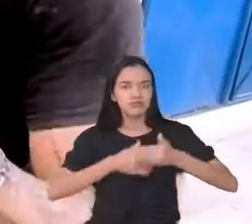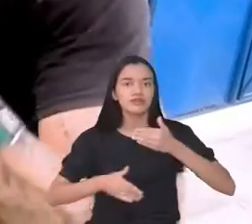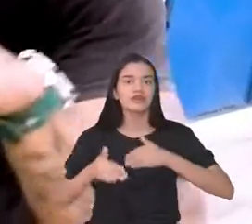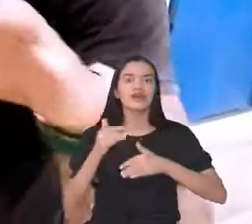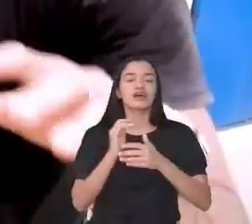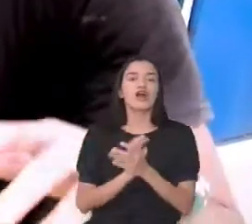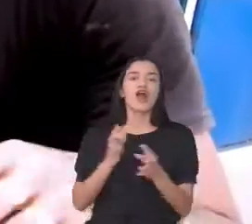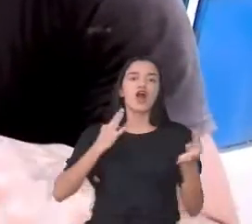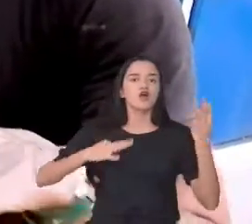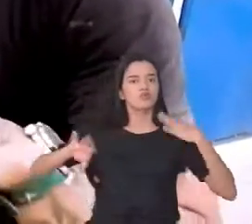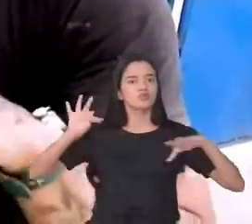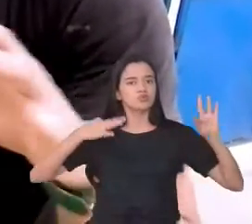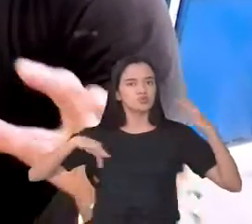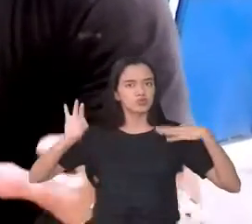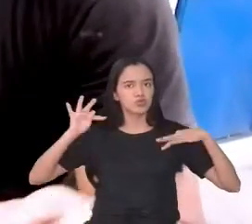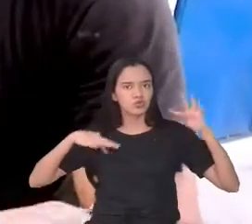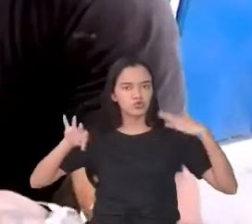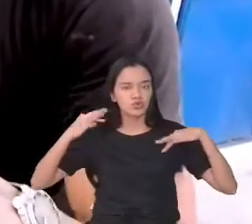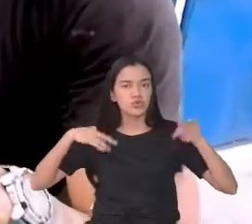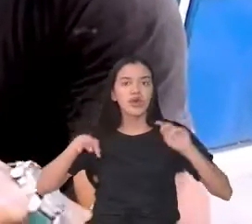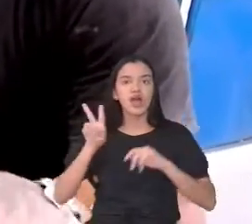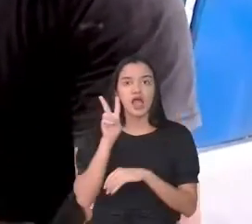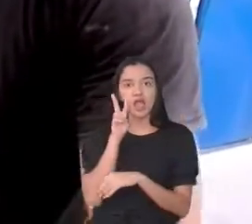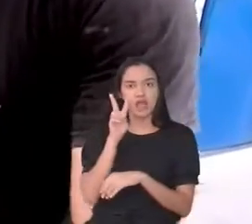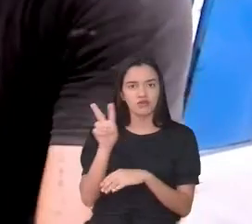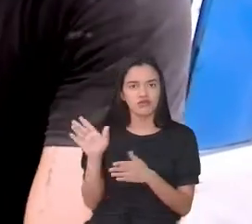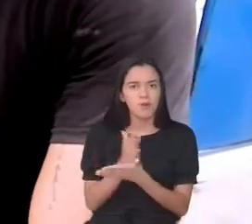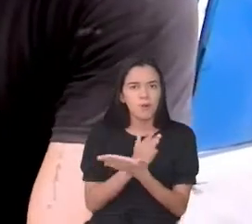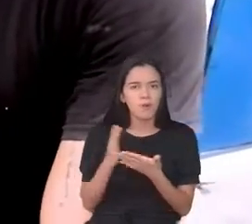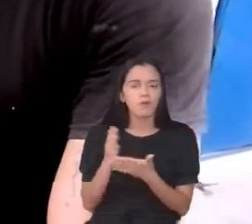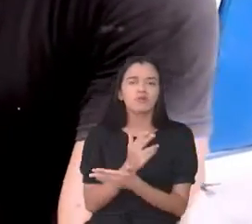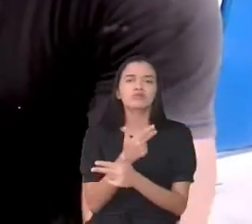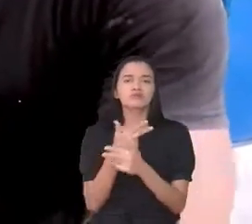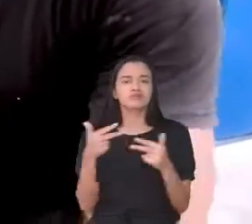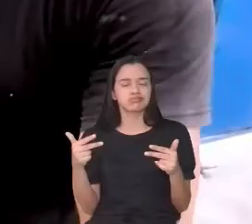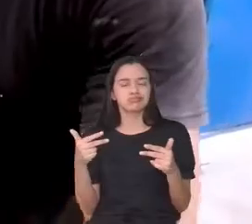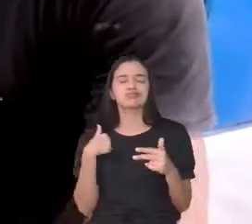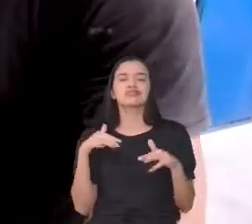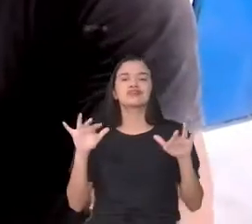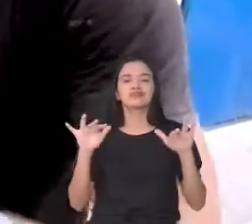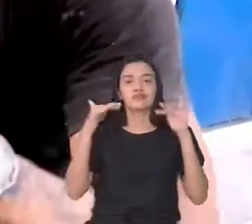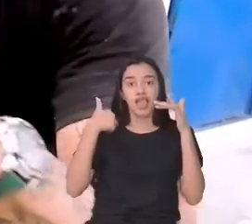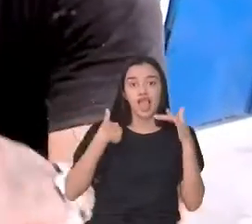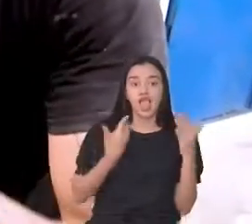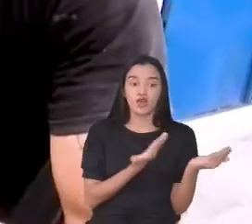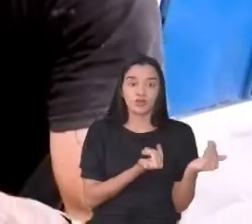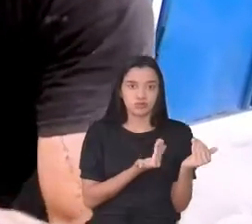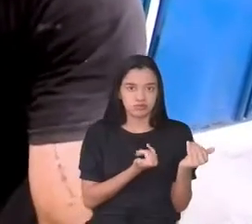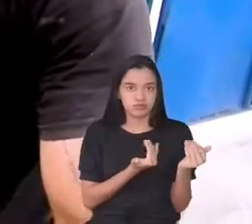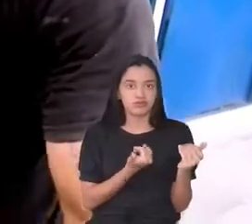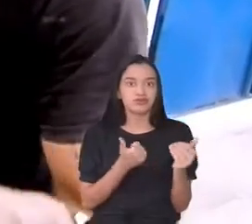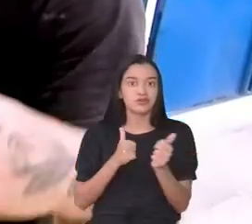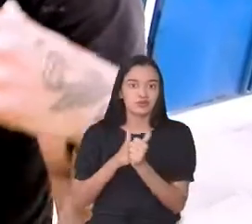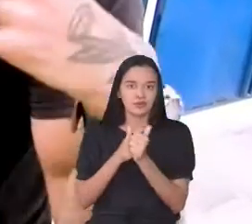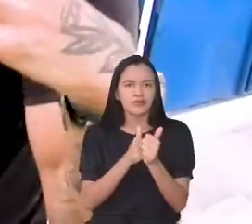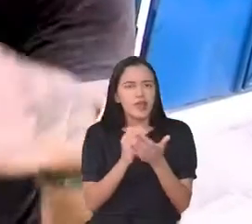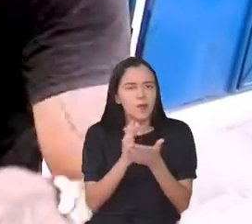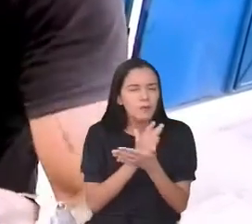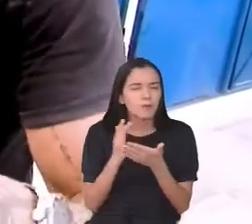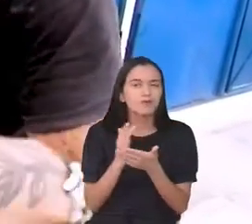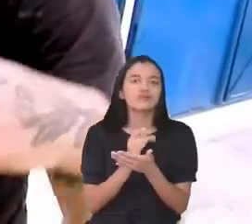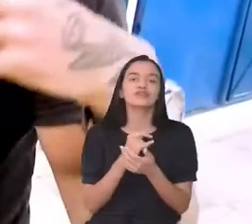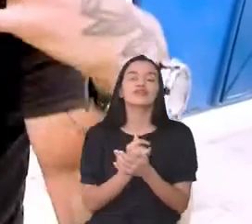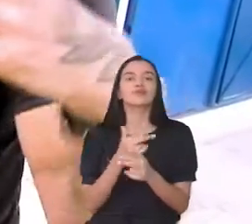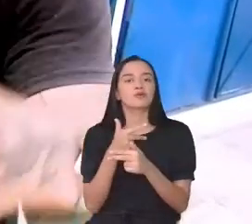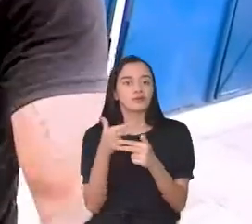turismo. E logo que eu cheguei por aqui, eu vi algumas coisas que me chamaram muita atenção. Eu, adolescente, já acompanhava algumas coisas,